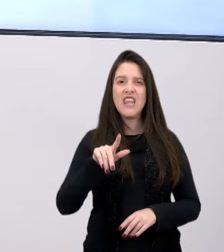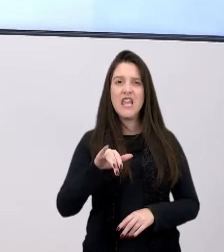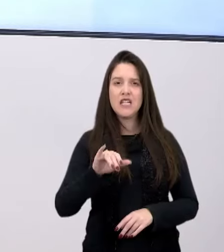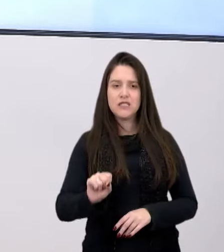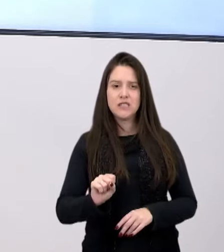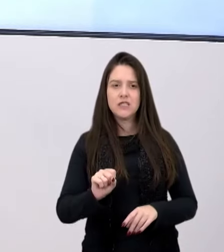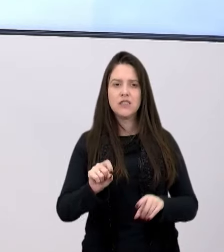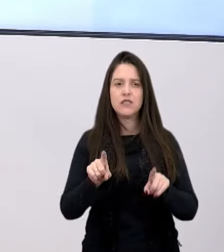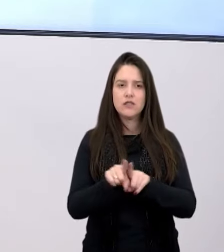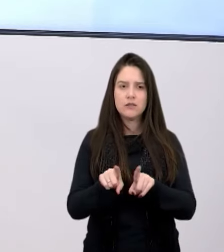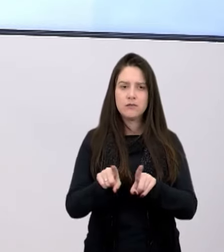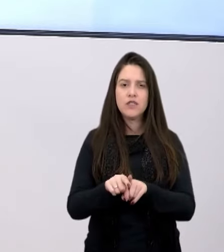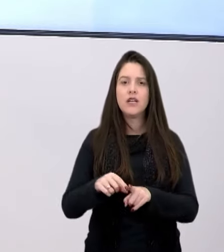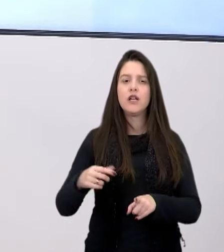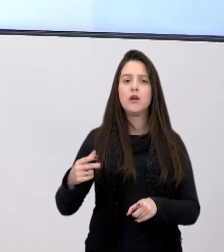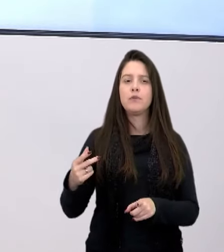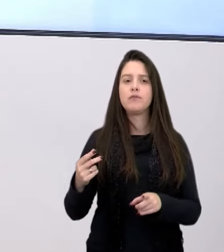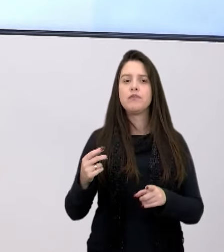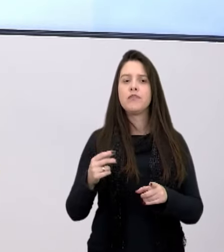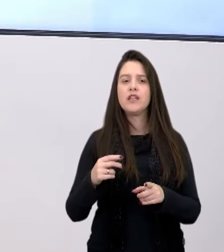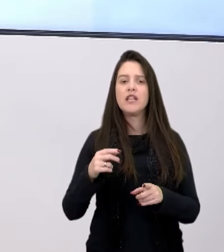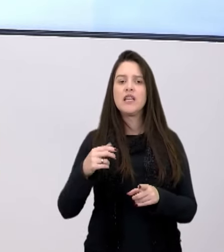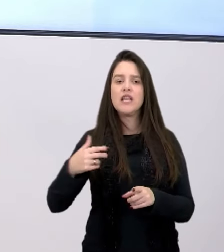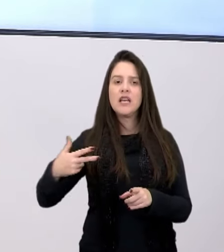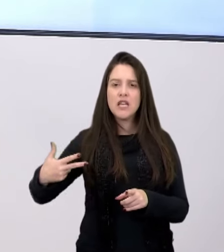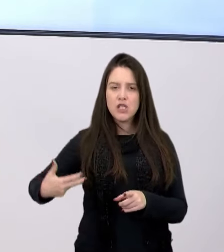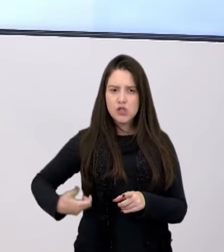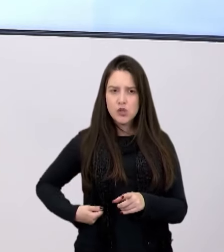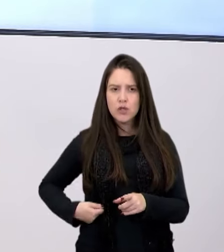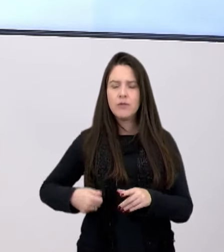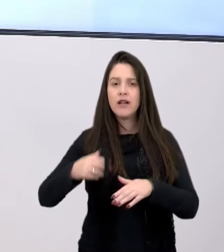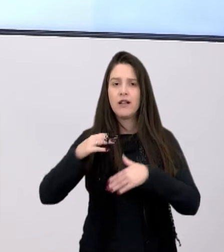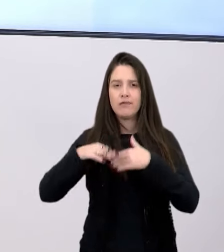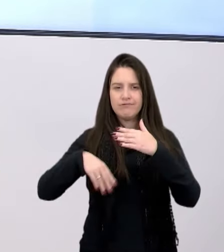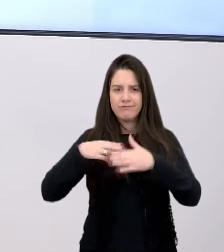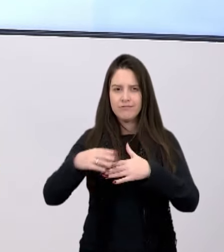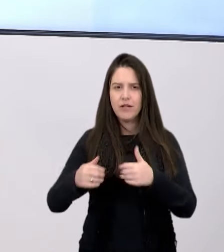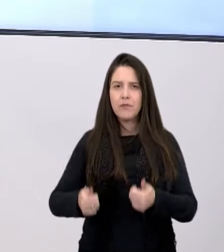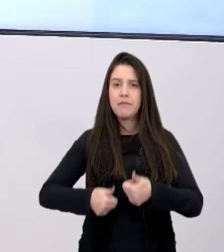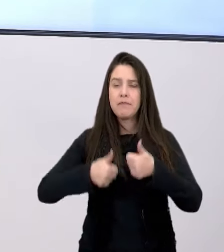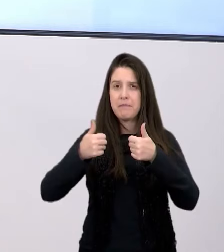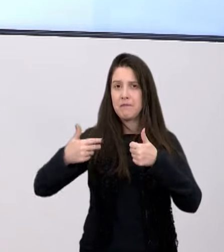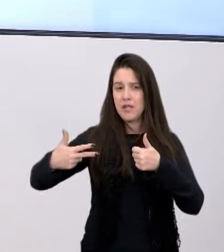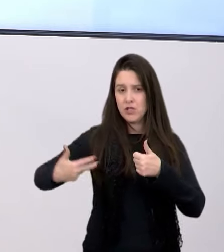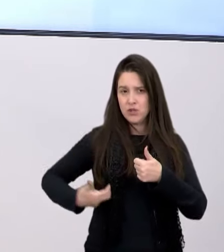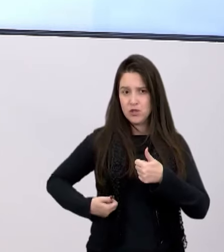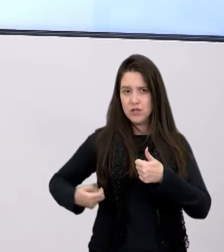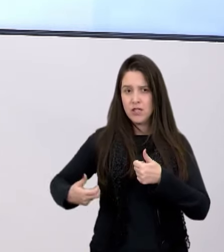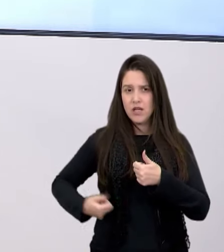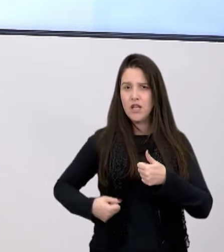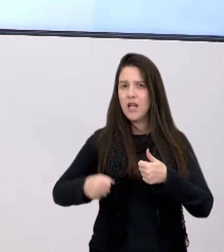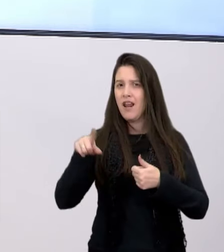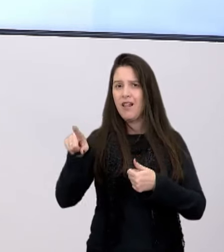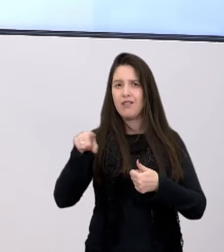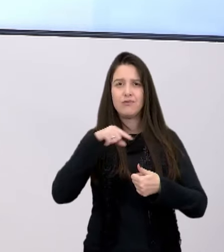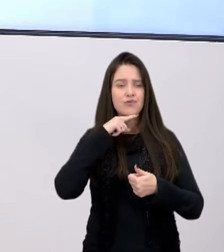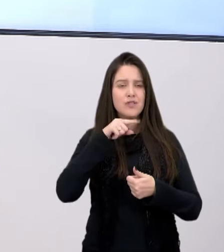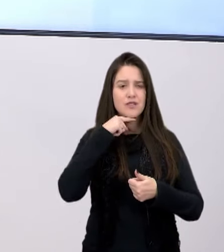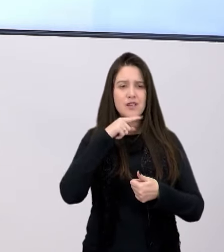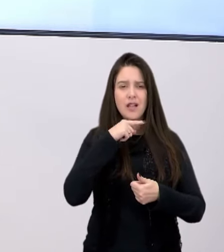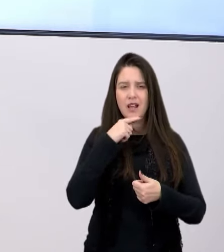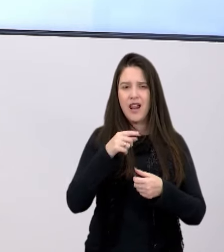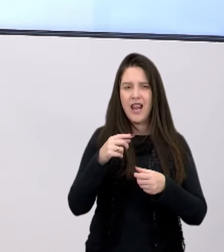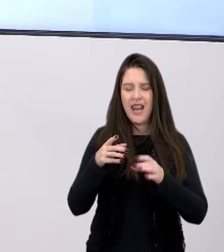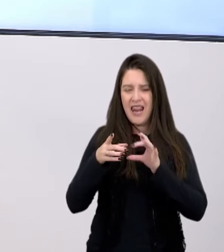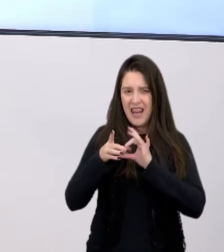mais insulina. Conforme ele vai liberando cada vez mais insulina, a insulina não consegue, né, se ligar